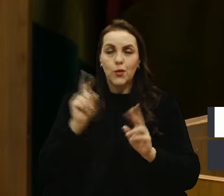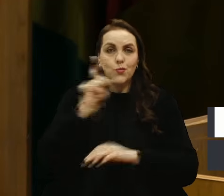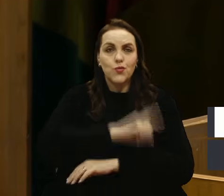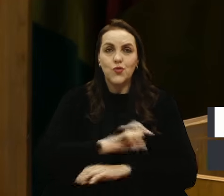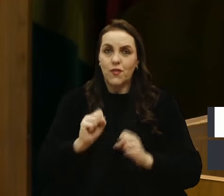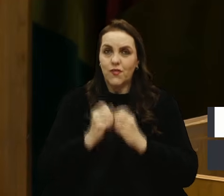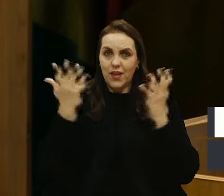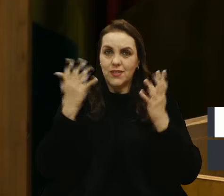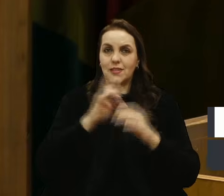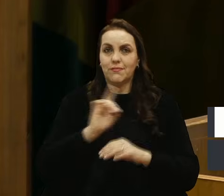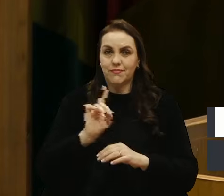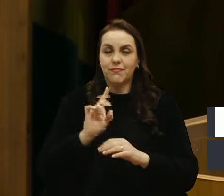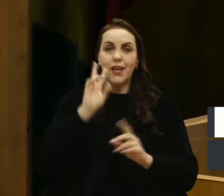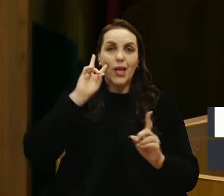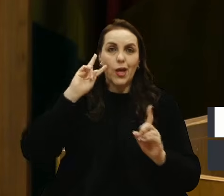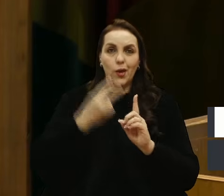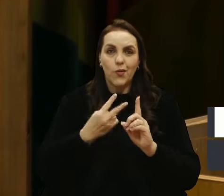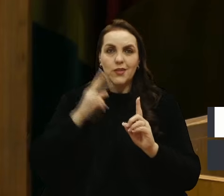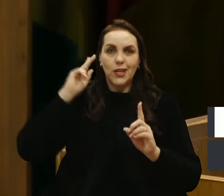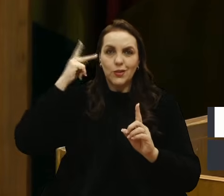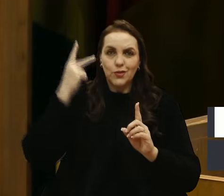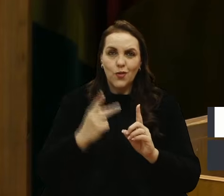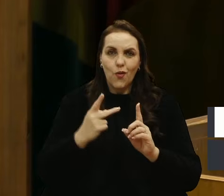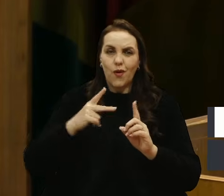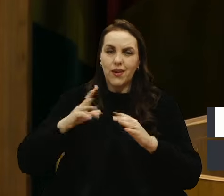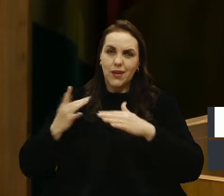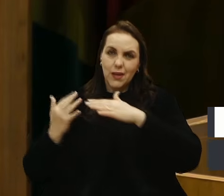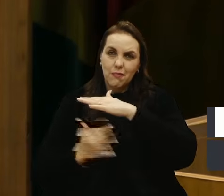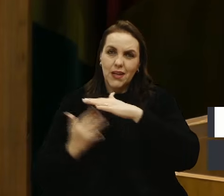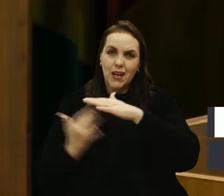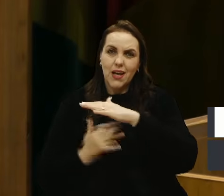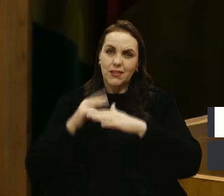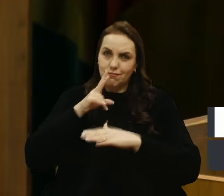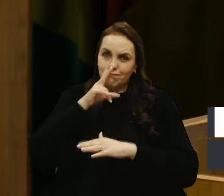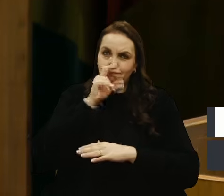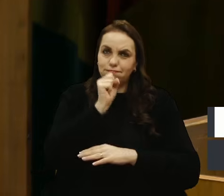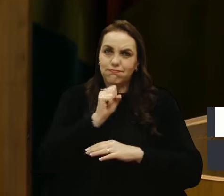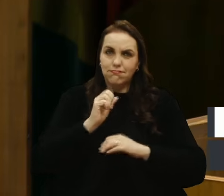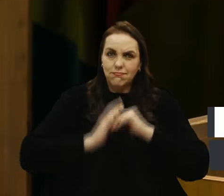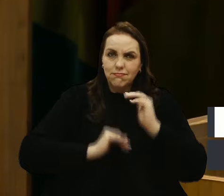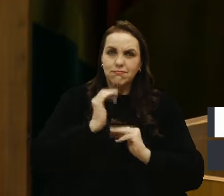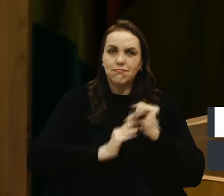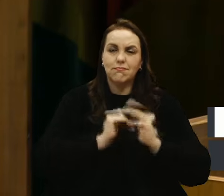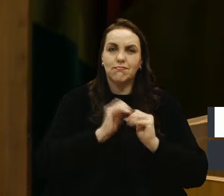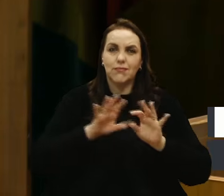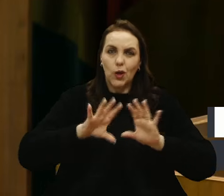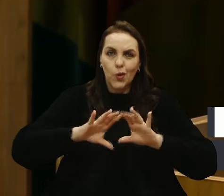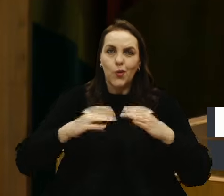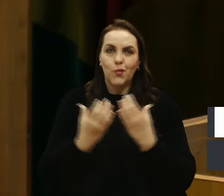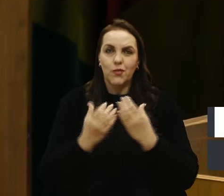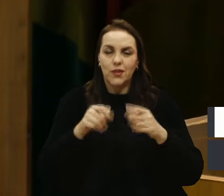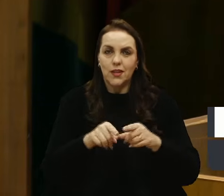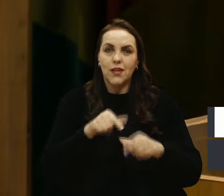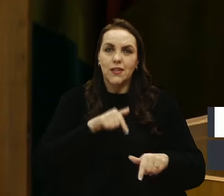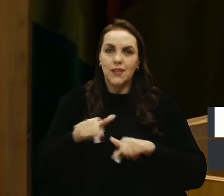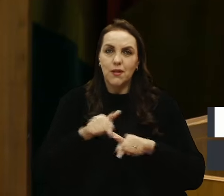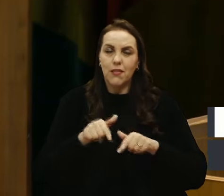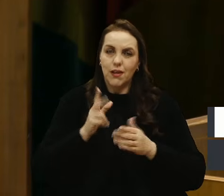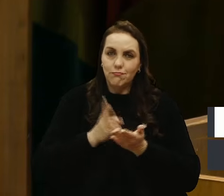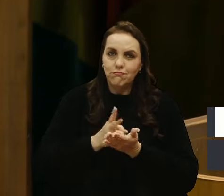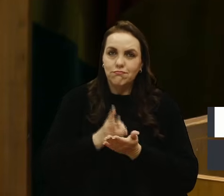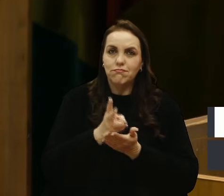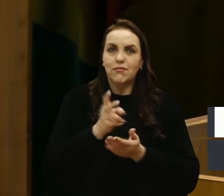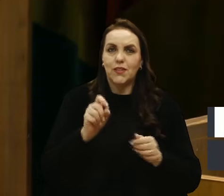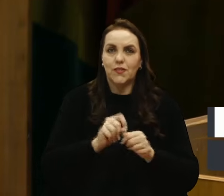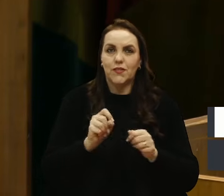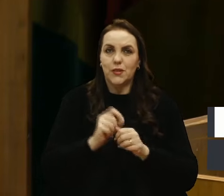nossa história, da força dos nossos imigrantes, das famílias que construíram essa comunidade e do trabalho que vem sendo